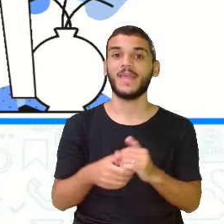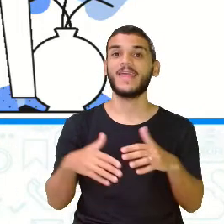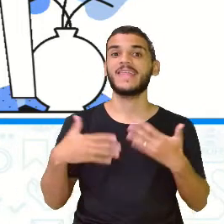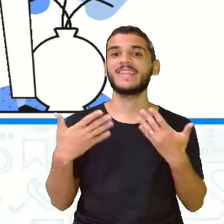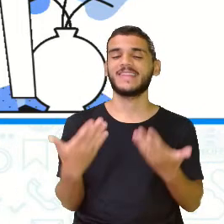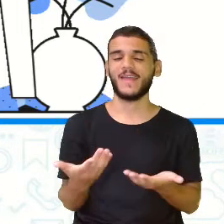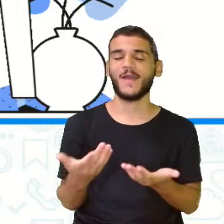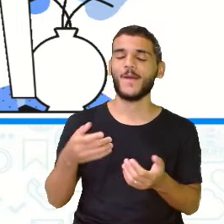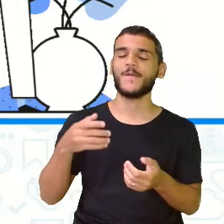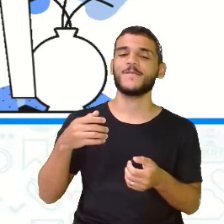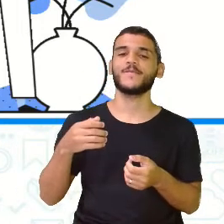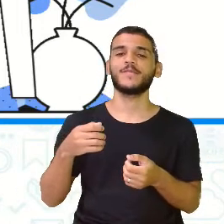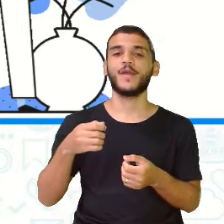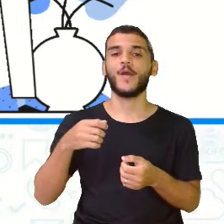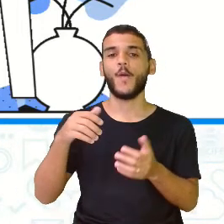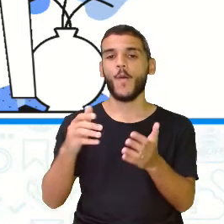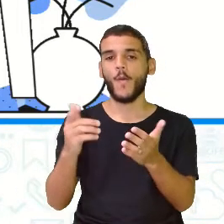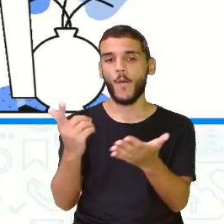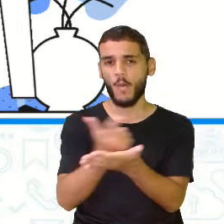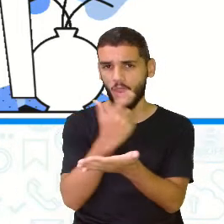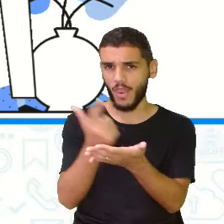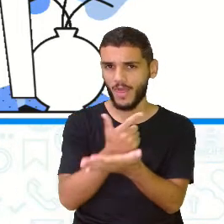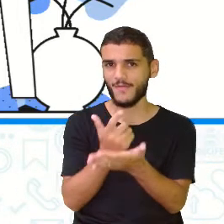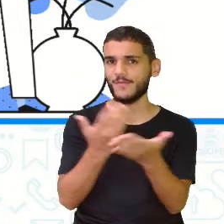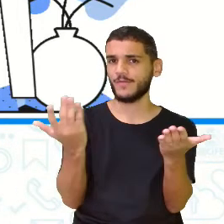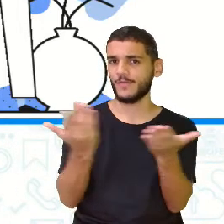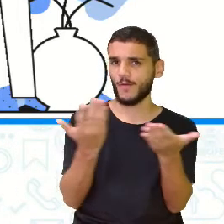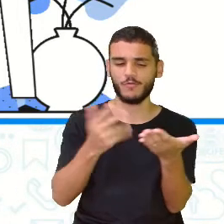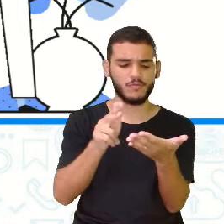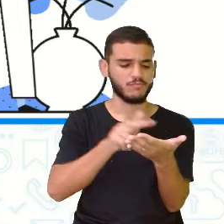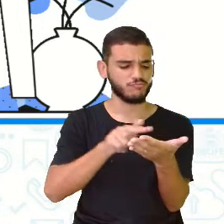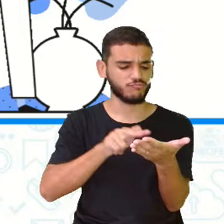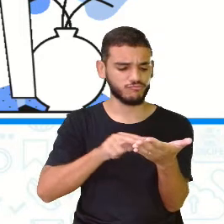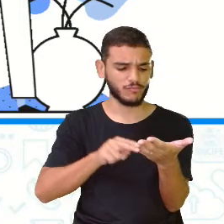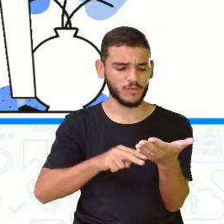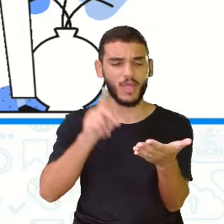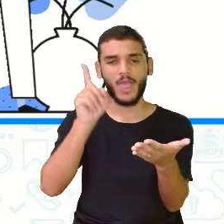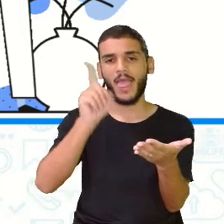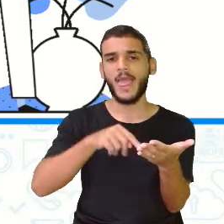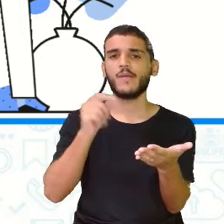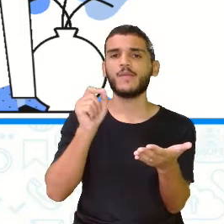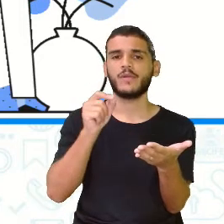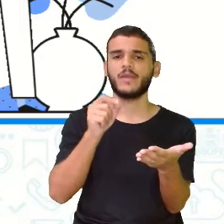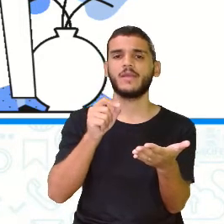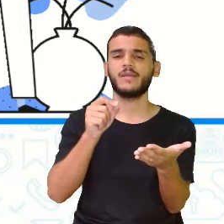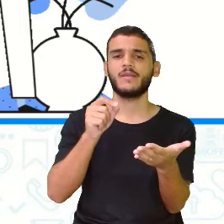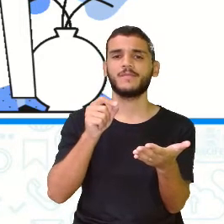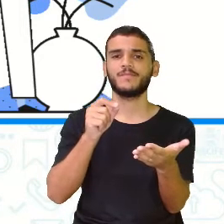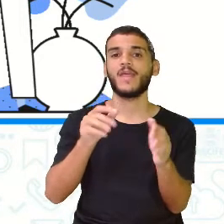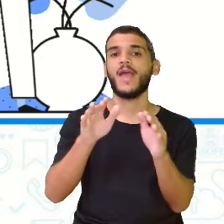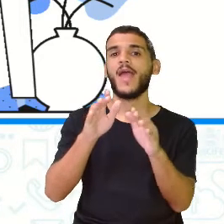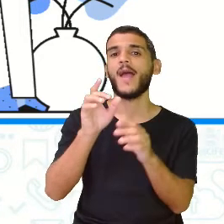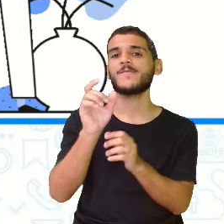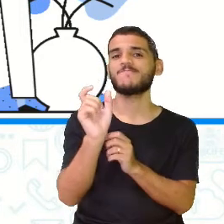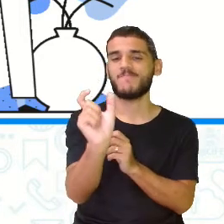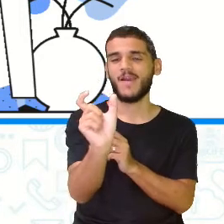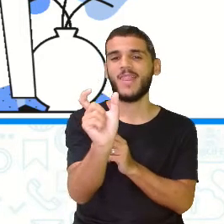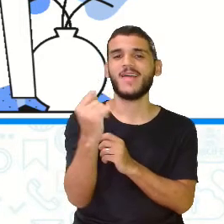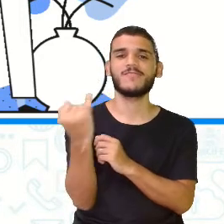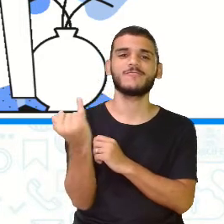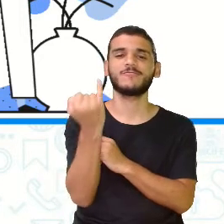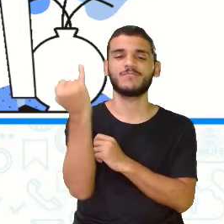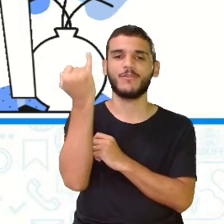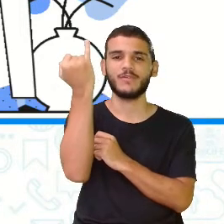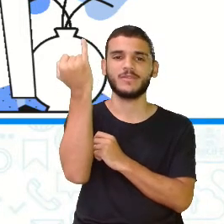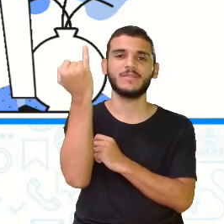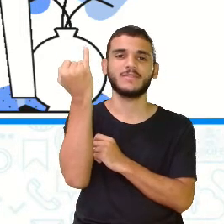fazer a leitura, ele fala justamente sobre isso, sobre as palavras, sobre como as palavras são importantes